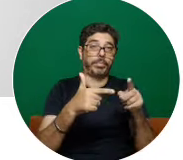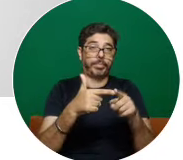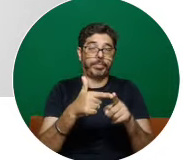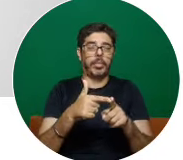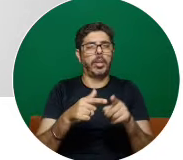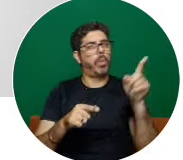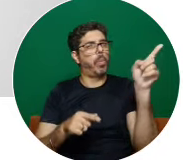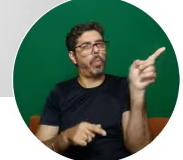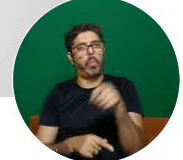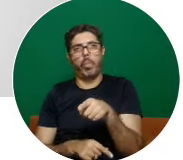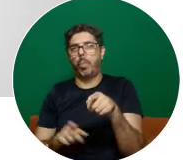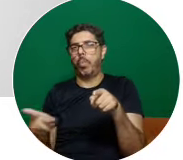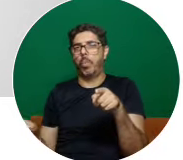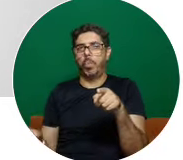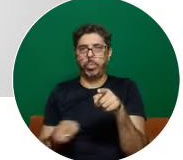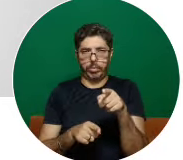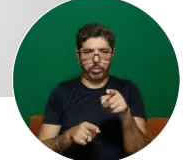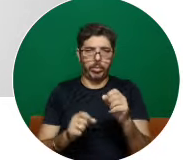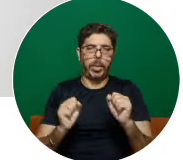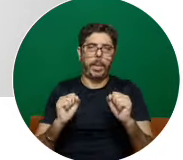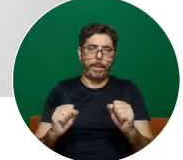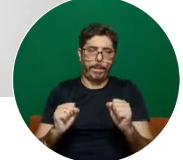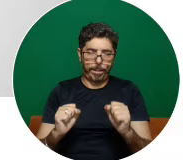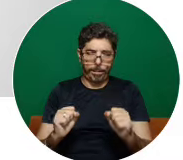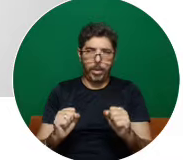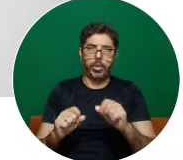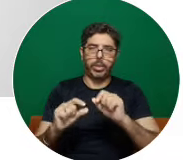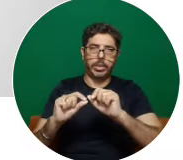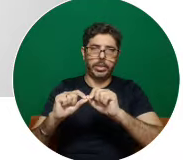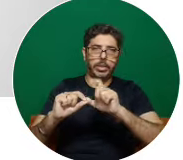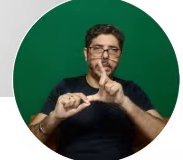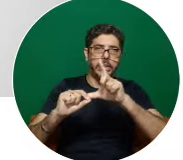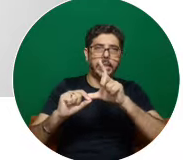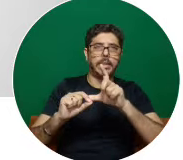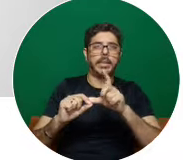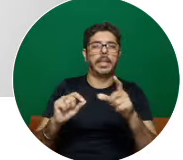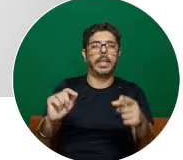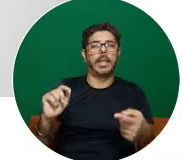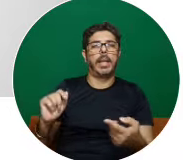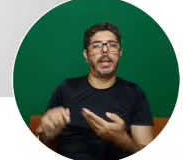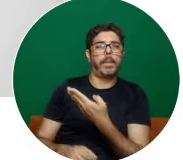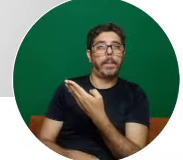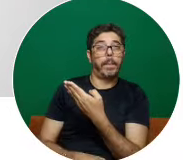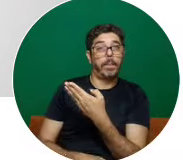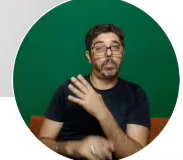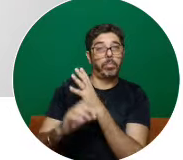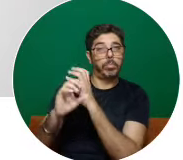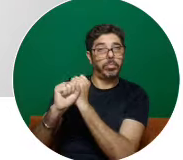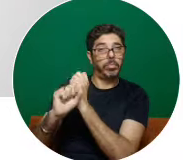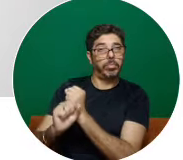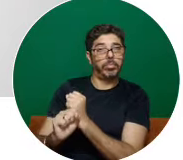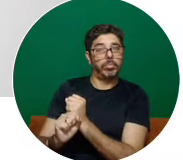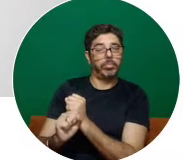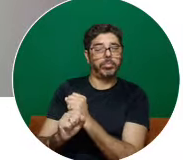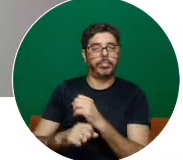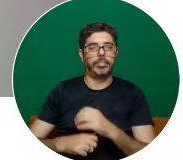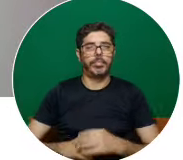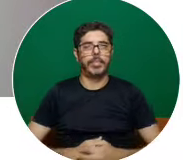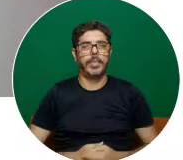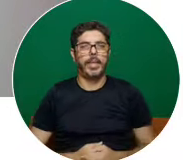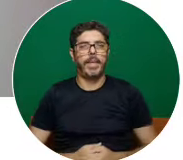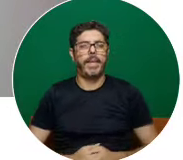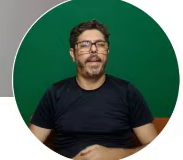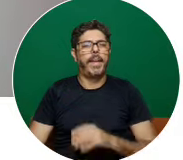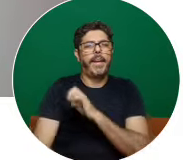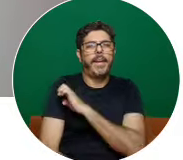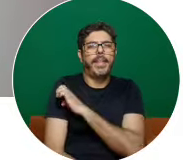se cancelam e podemos escrever a densidade de energia elétrica no vácuo em termos apenas do módulo do campo elétrico. Essa energia